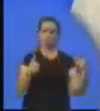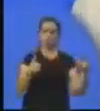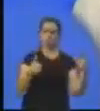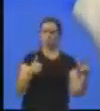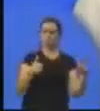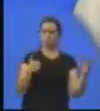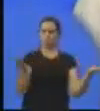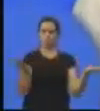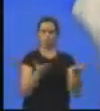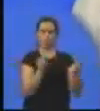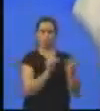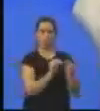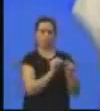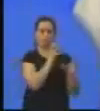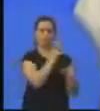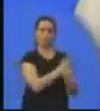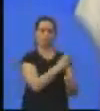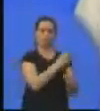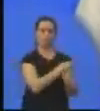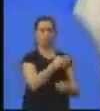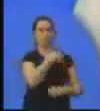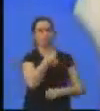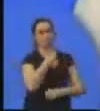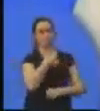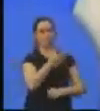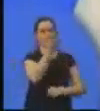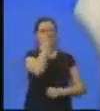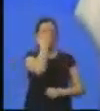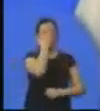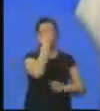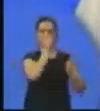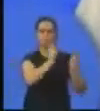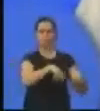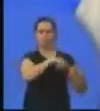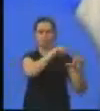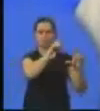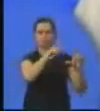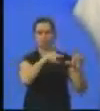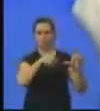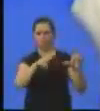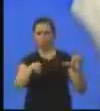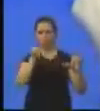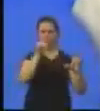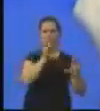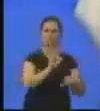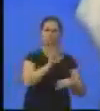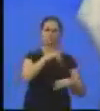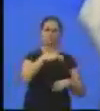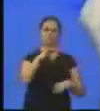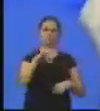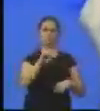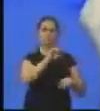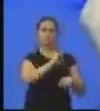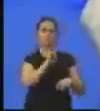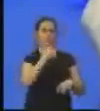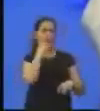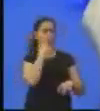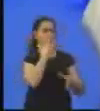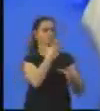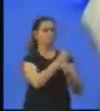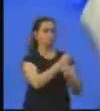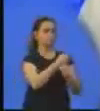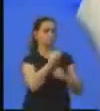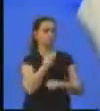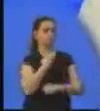O que nós vamos fazer, então? Nós podemos saber qual é o período da nossa função, dependendo do valor que eu coloco